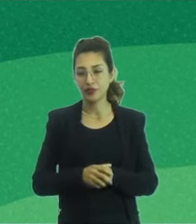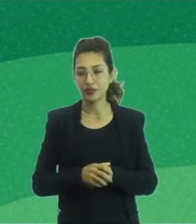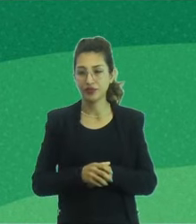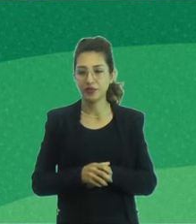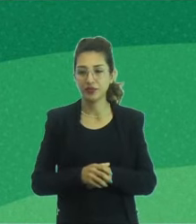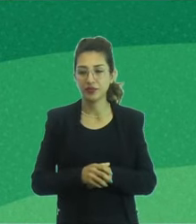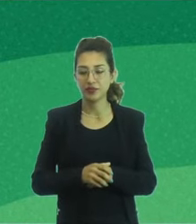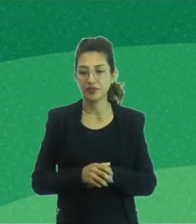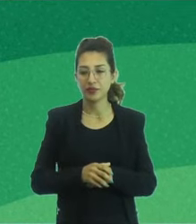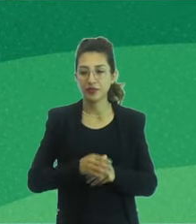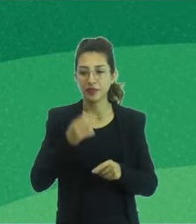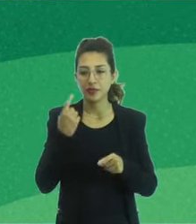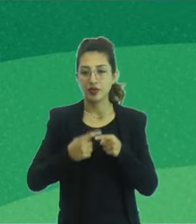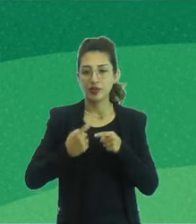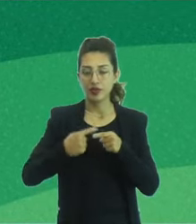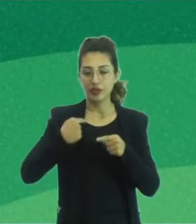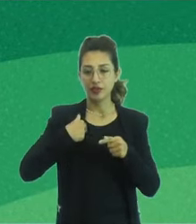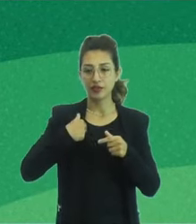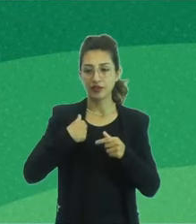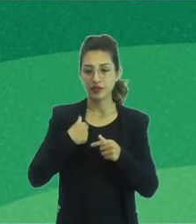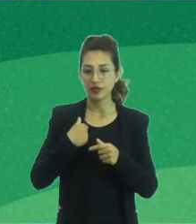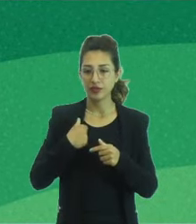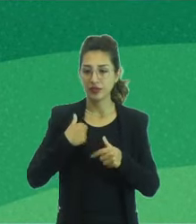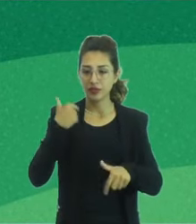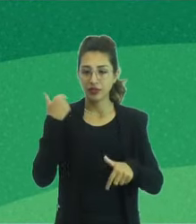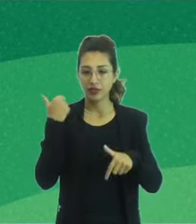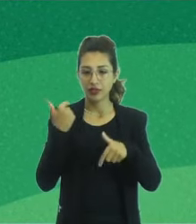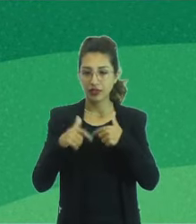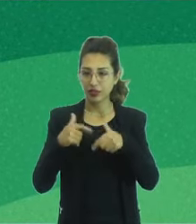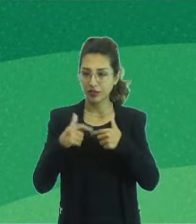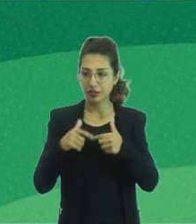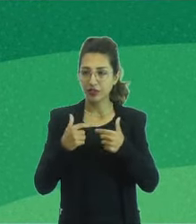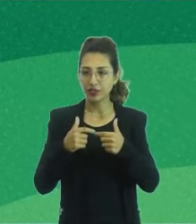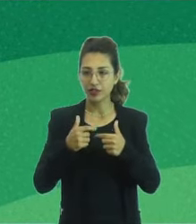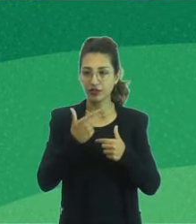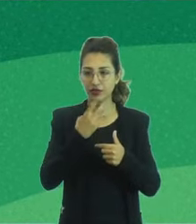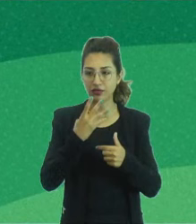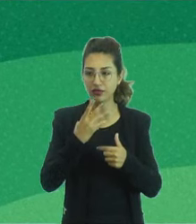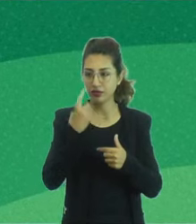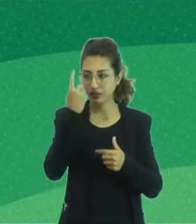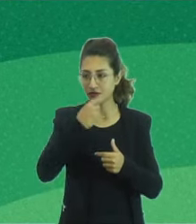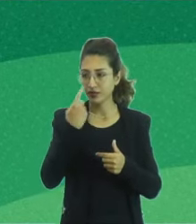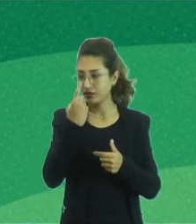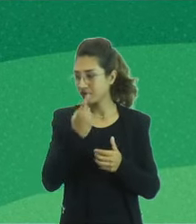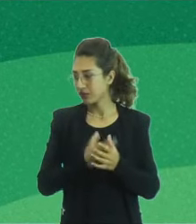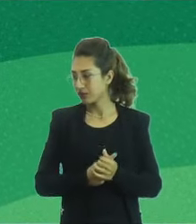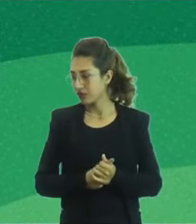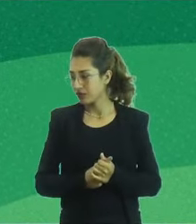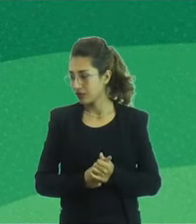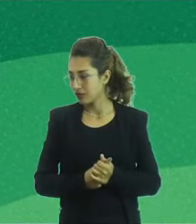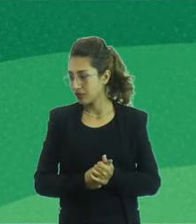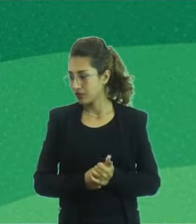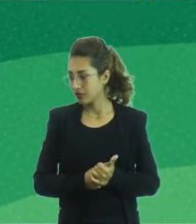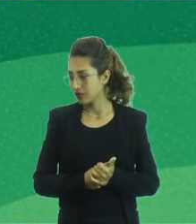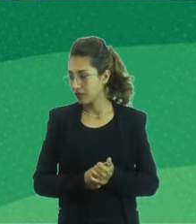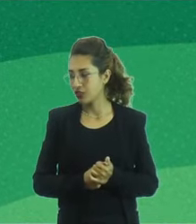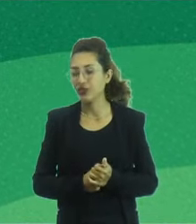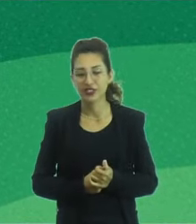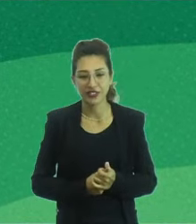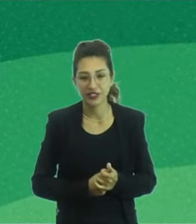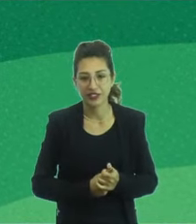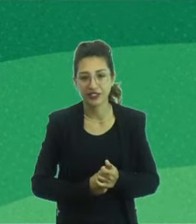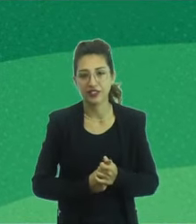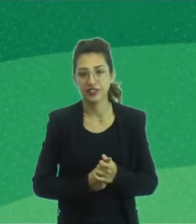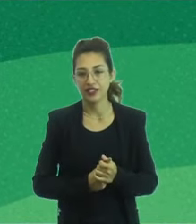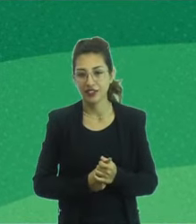e eu tava numa pira assim né para quem entendeu ali tipo tem uma mensagem subliminar ali embaixo do slide assim é um